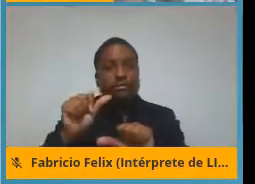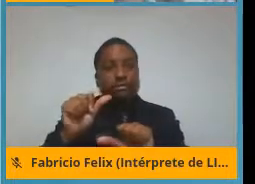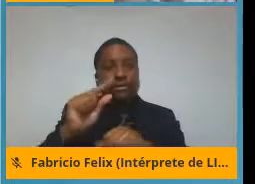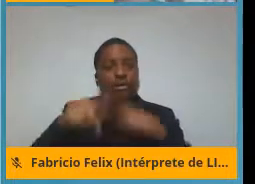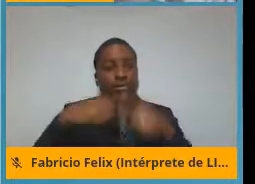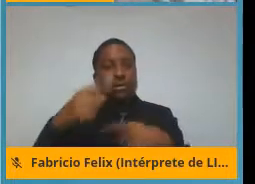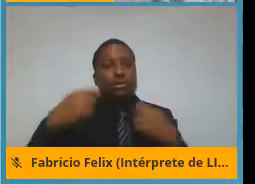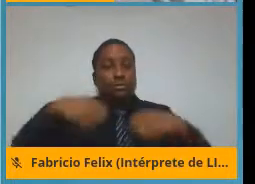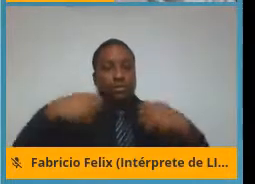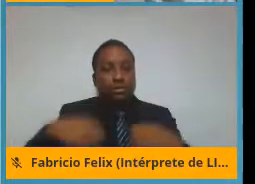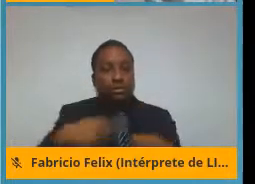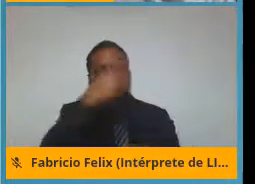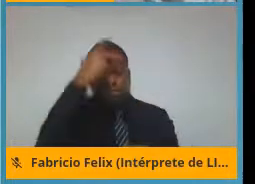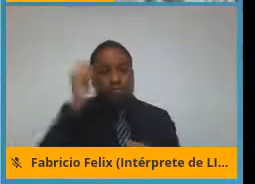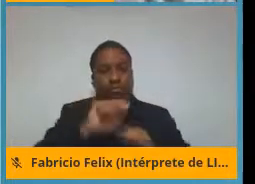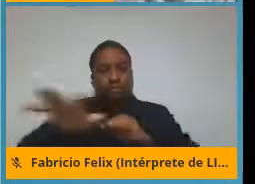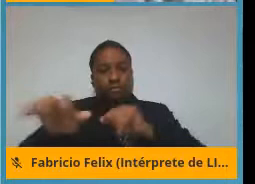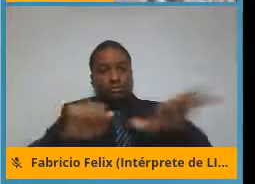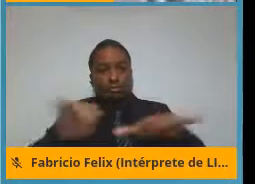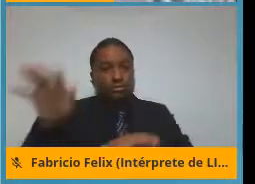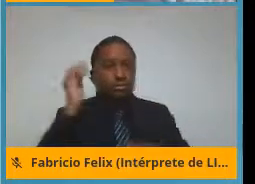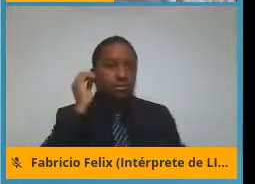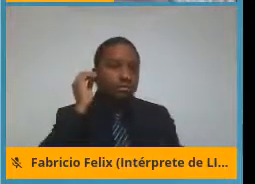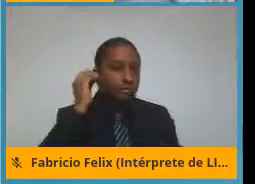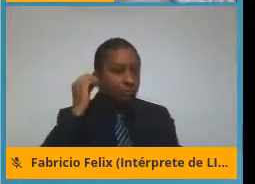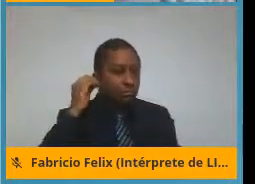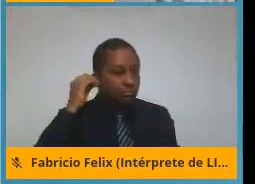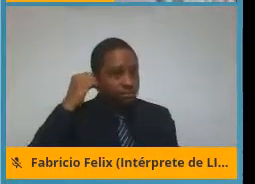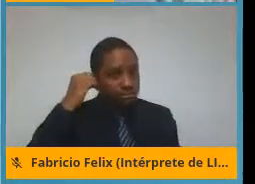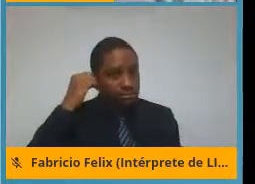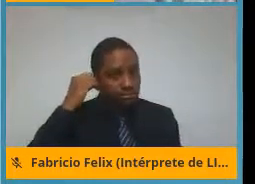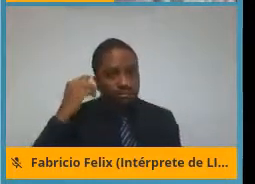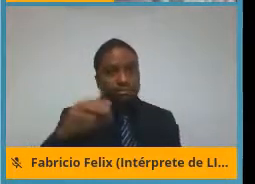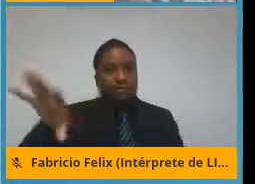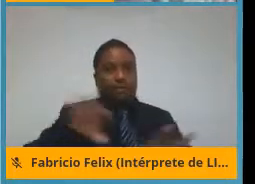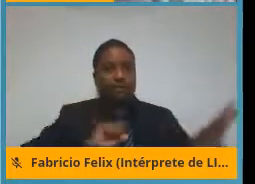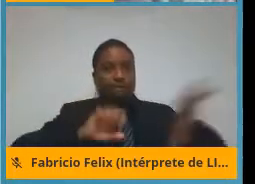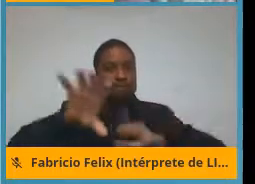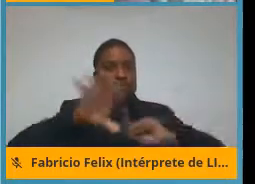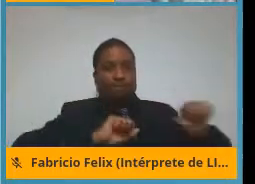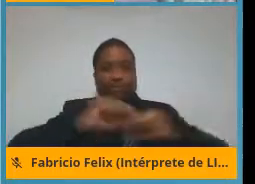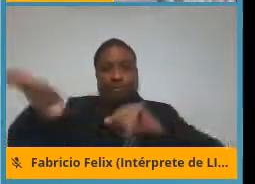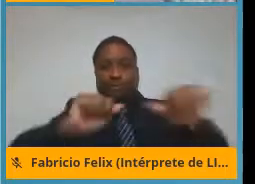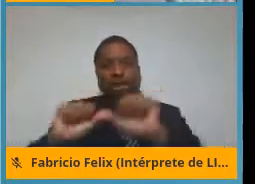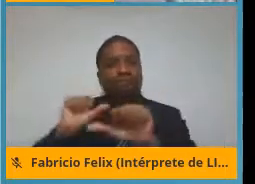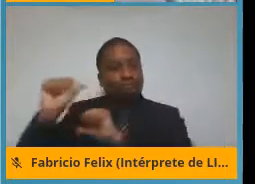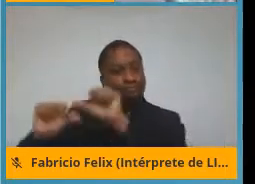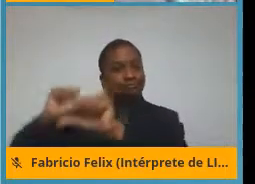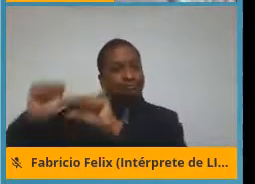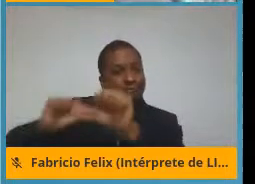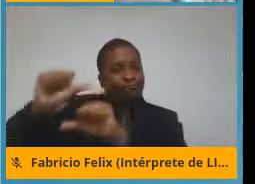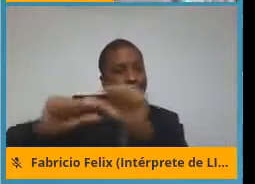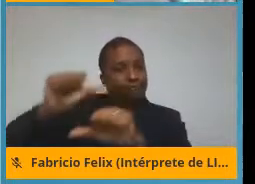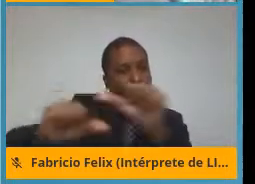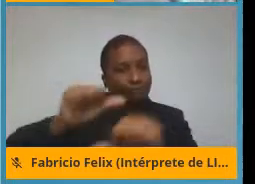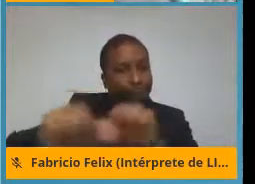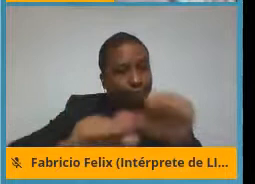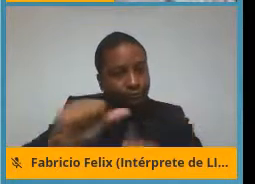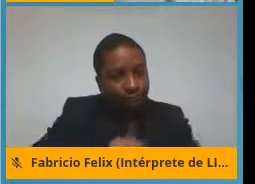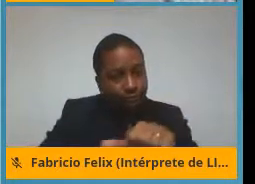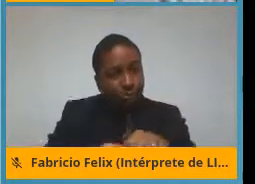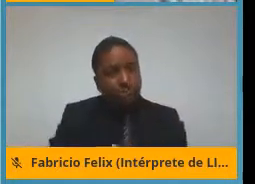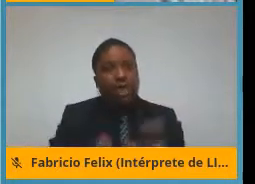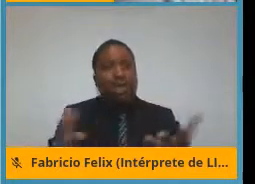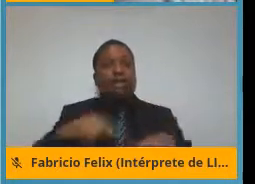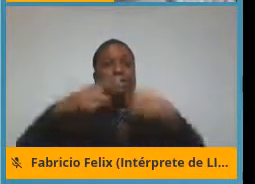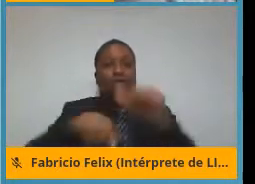de pessoa a pessoa, ou entre as pessoas, para que o vírus possa sofrer algumas mutações e passe a se tornar infectante para